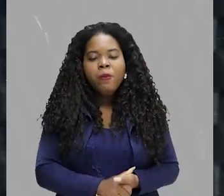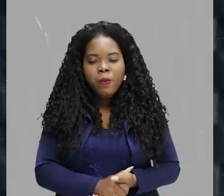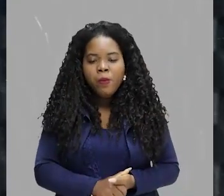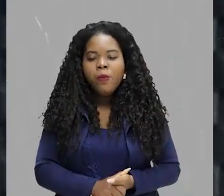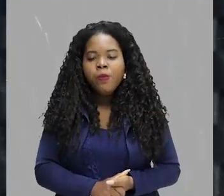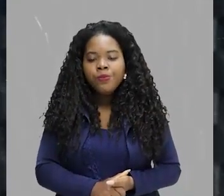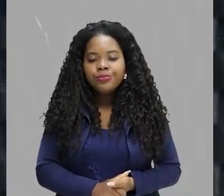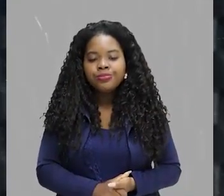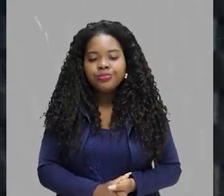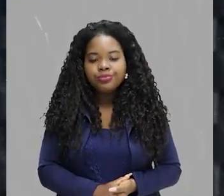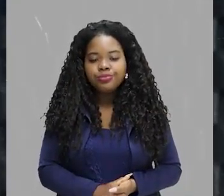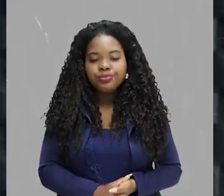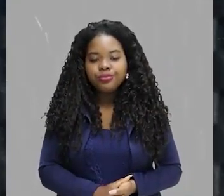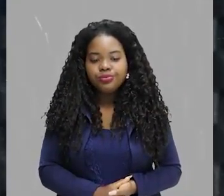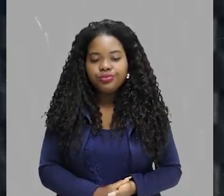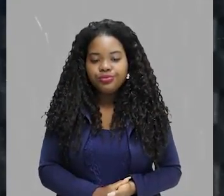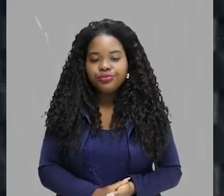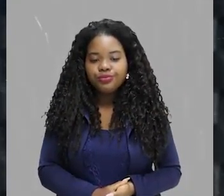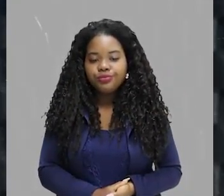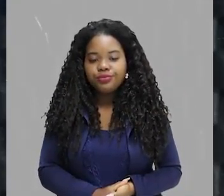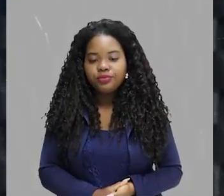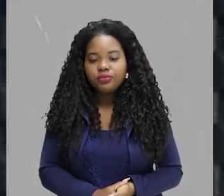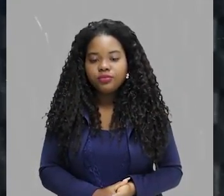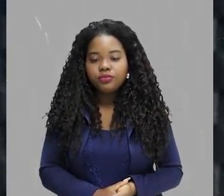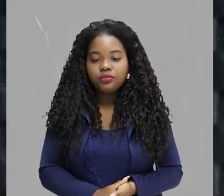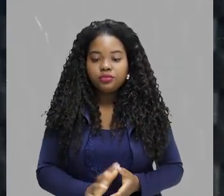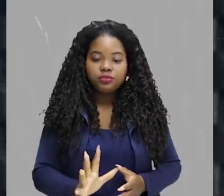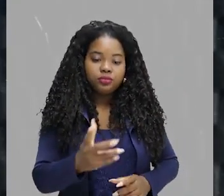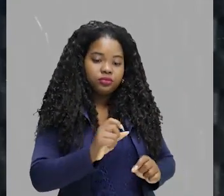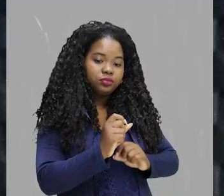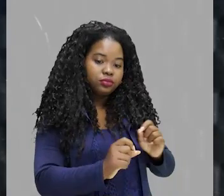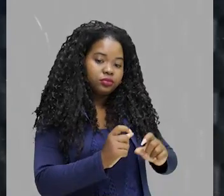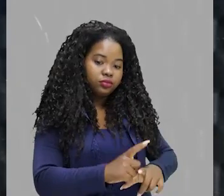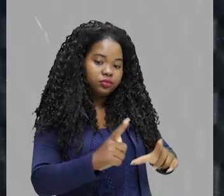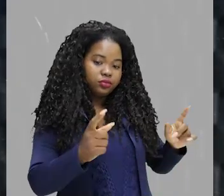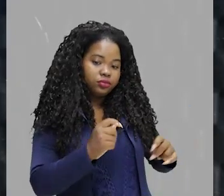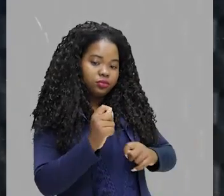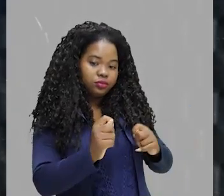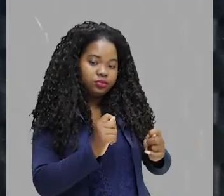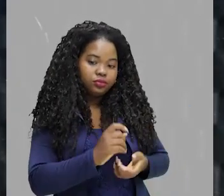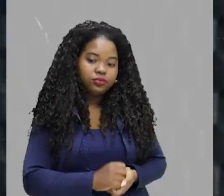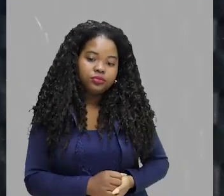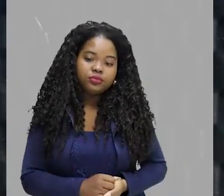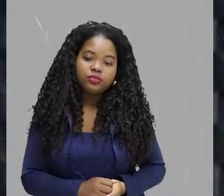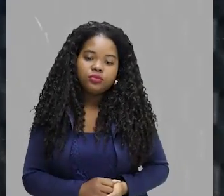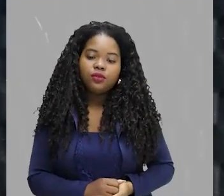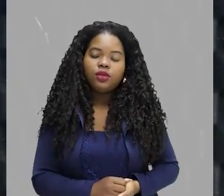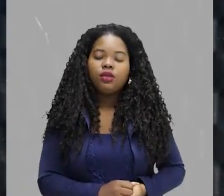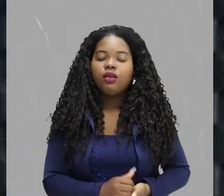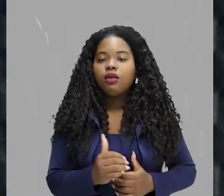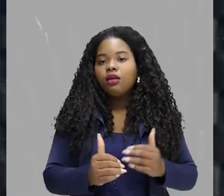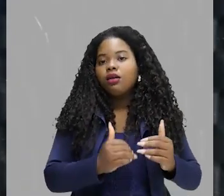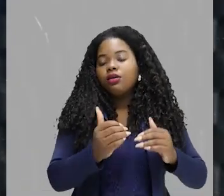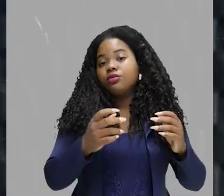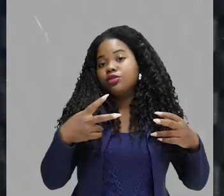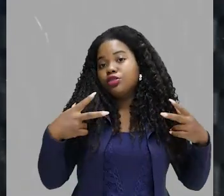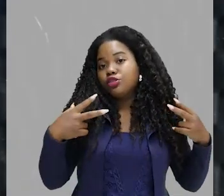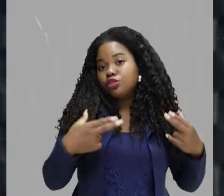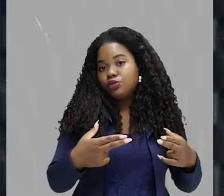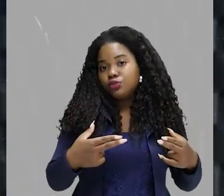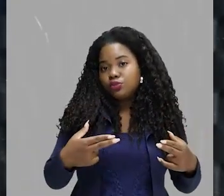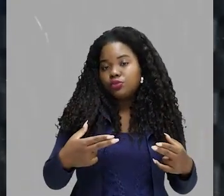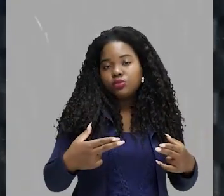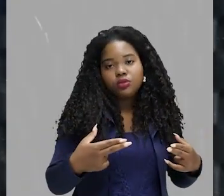caso fossem mantidos os índices de crescimento econômicos vigentes. Então, para você ver que esse crescimento ele não era